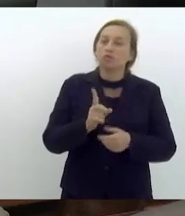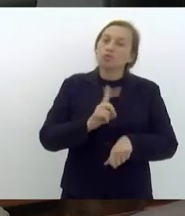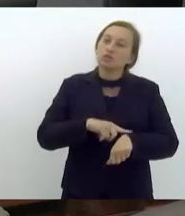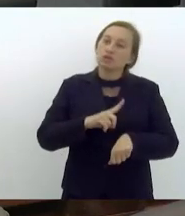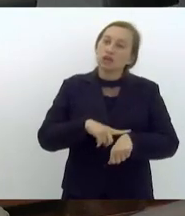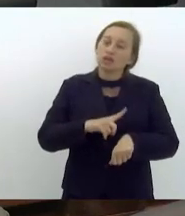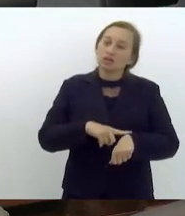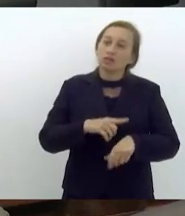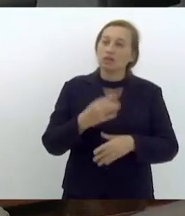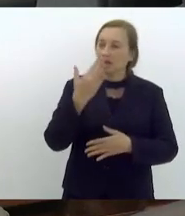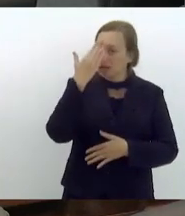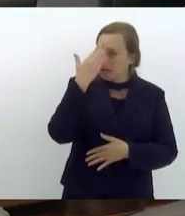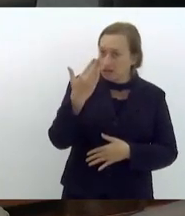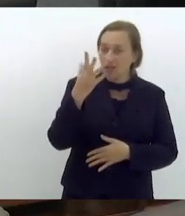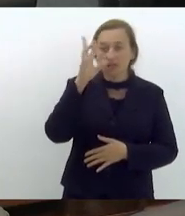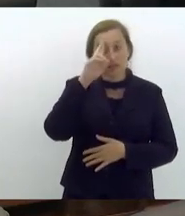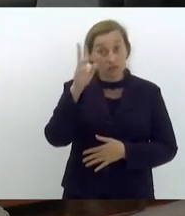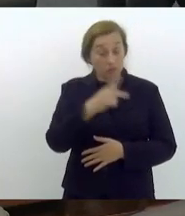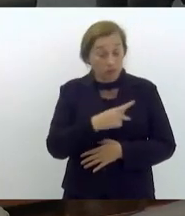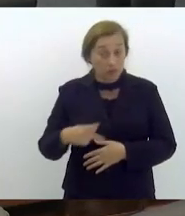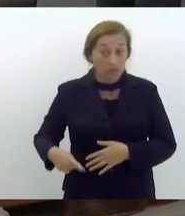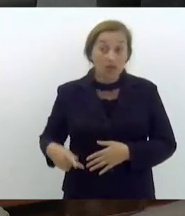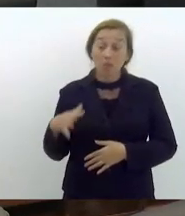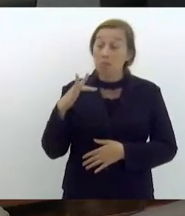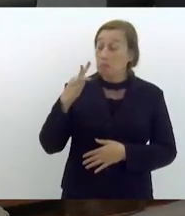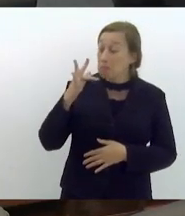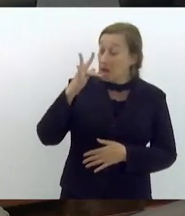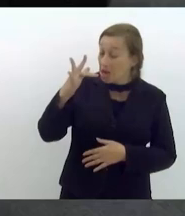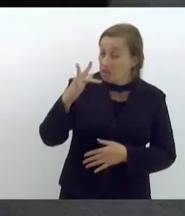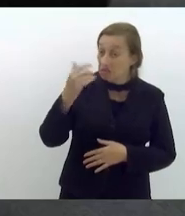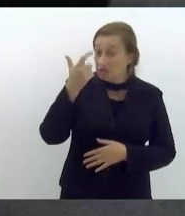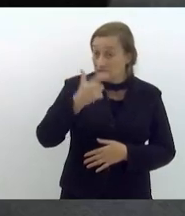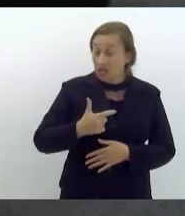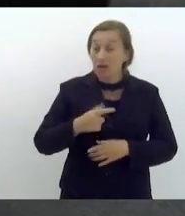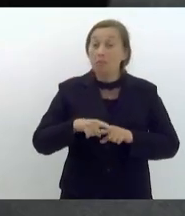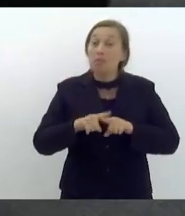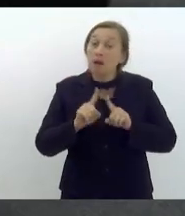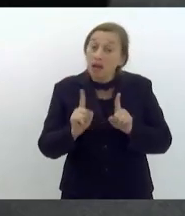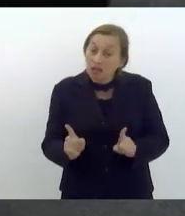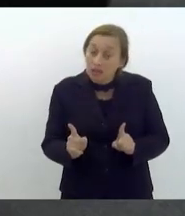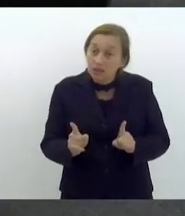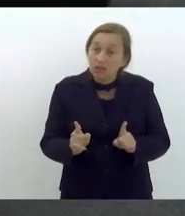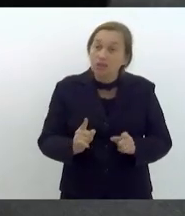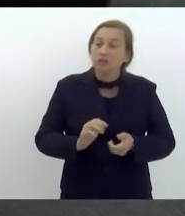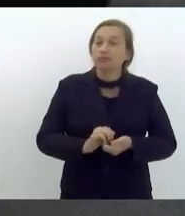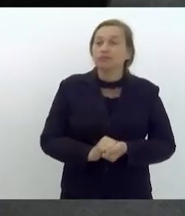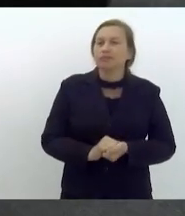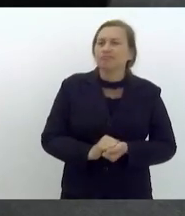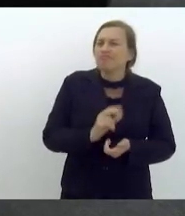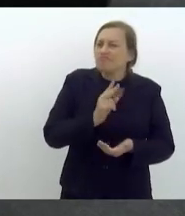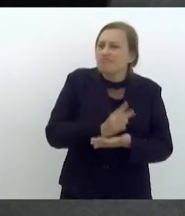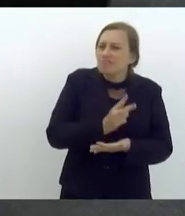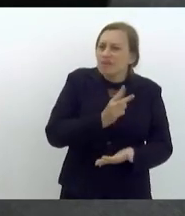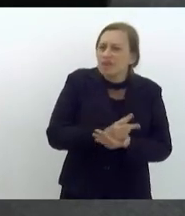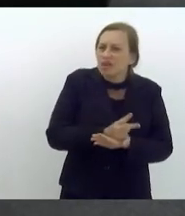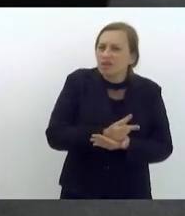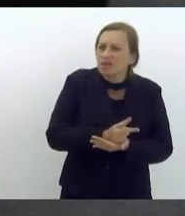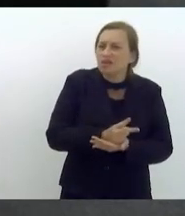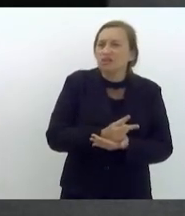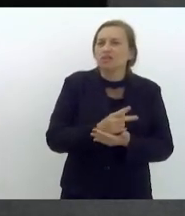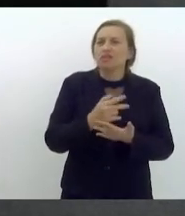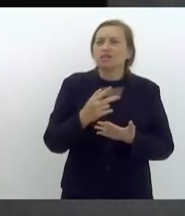eu gostaria de agradecer a senhora Presidente serei breve Mas é mesmo tendo sido muito